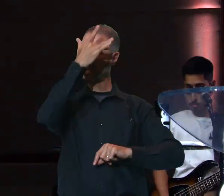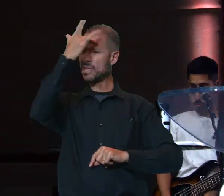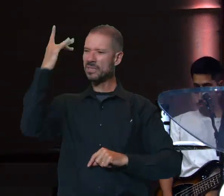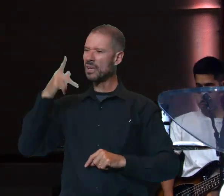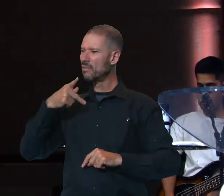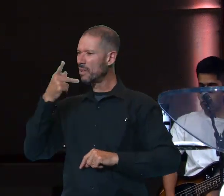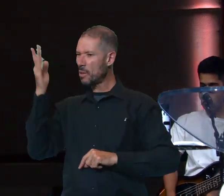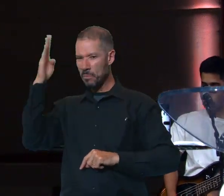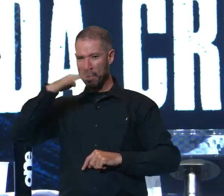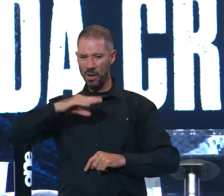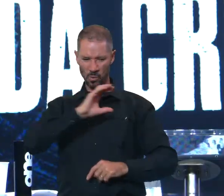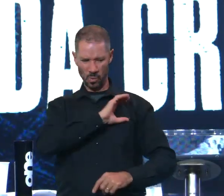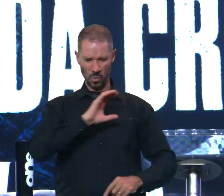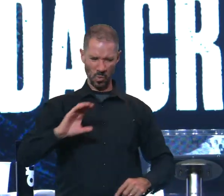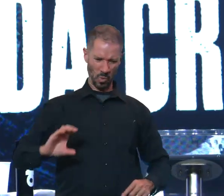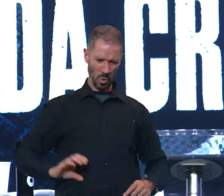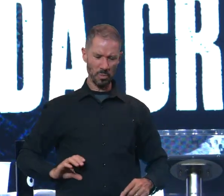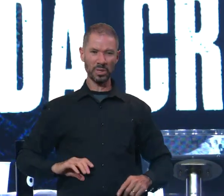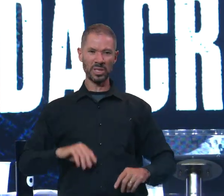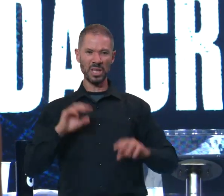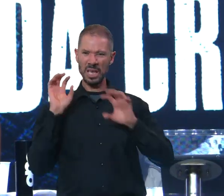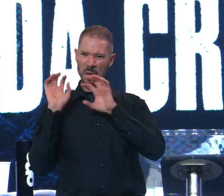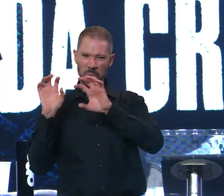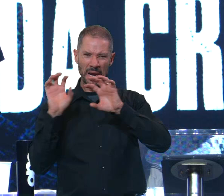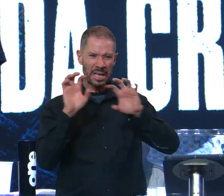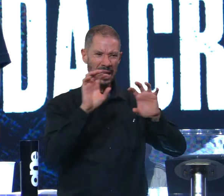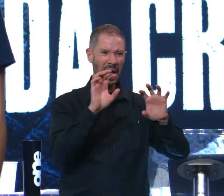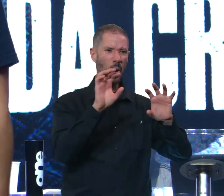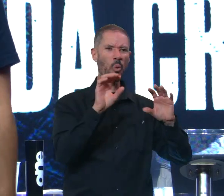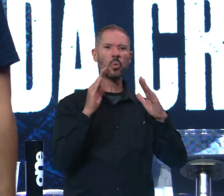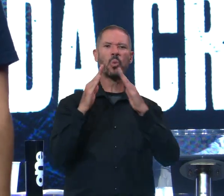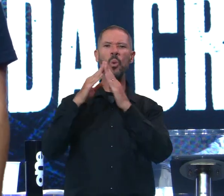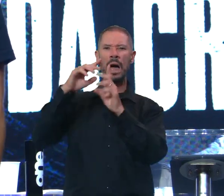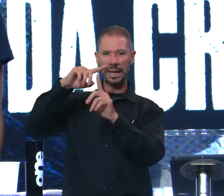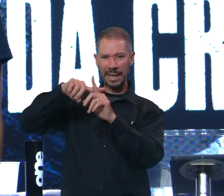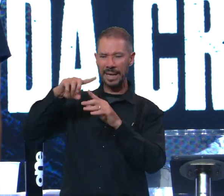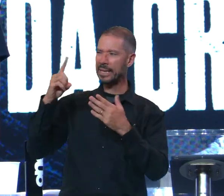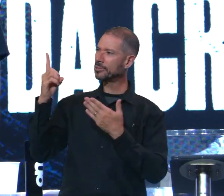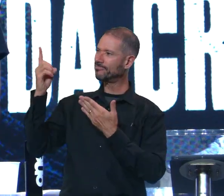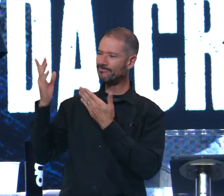de alguém do corpo de Cristo, ele está falando mal da igreja de Cristo, ele está falando mal da noiva de Cristo.